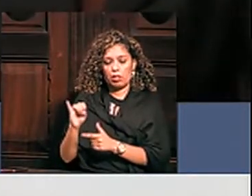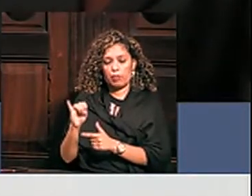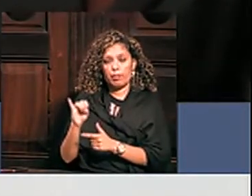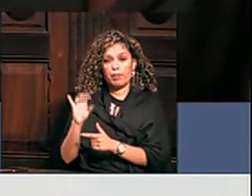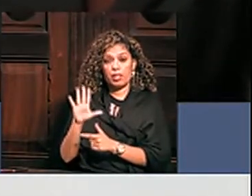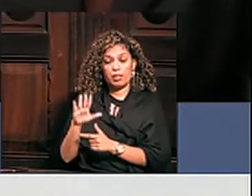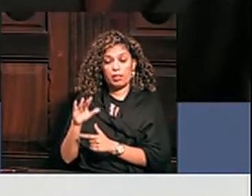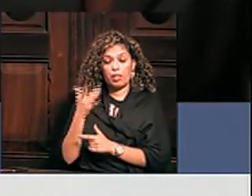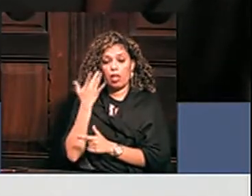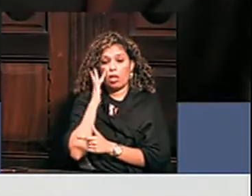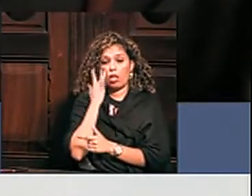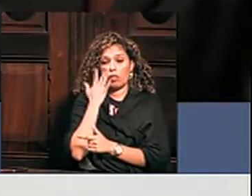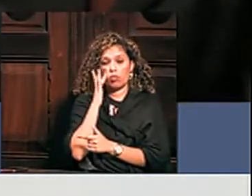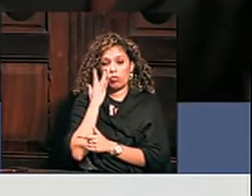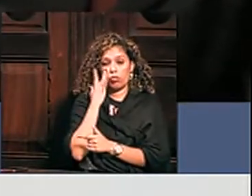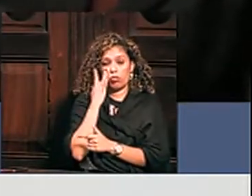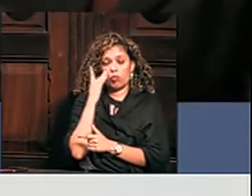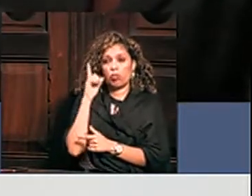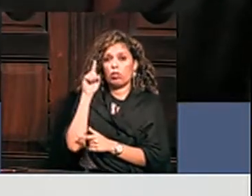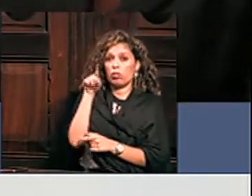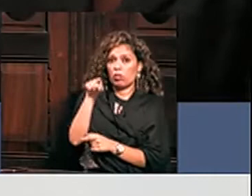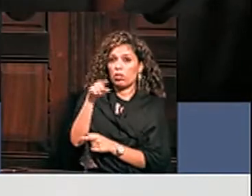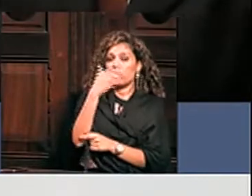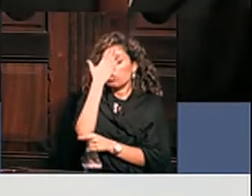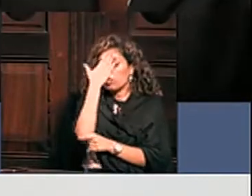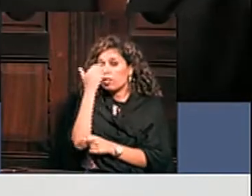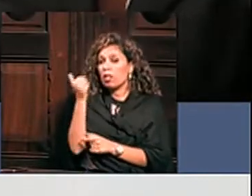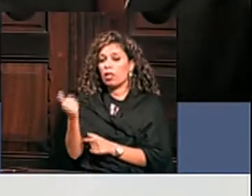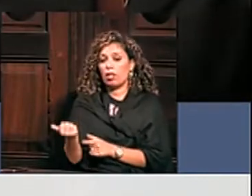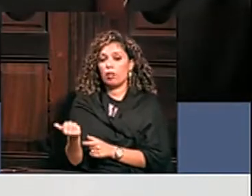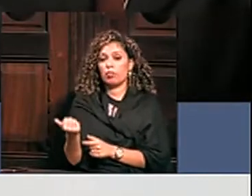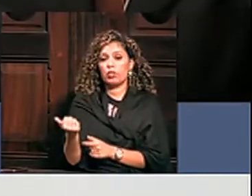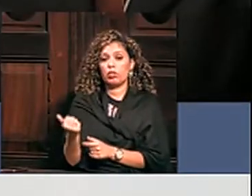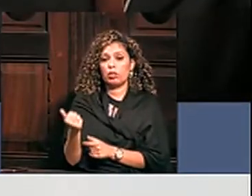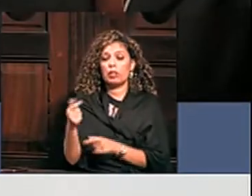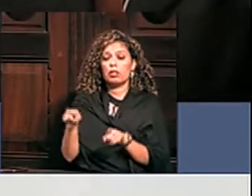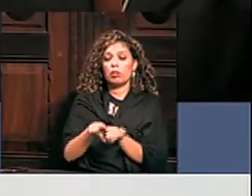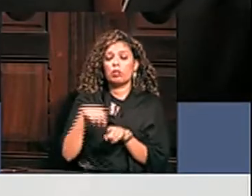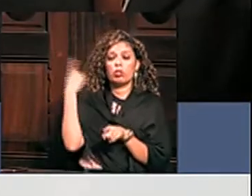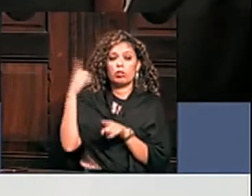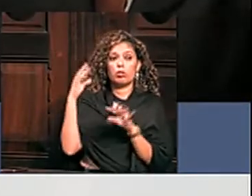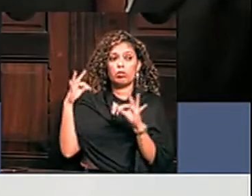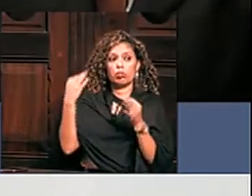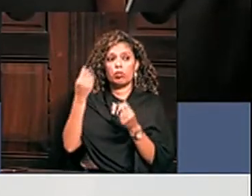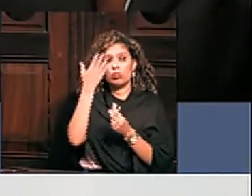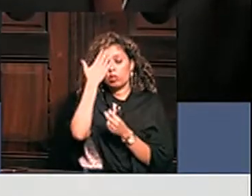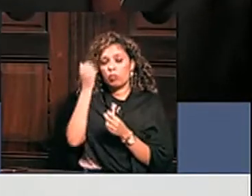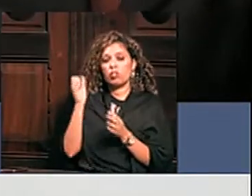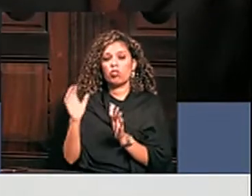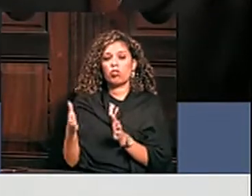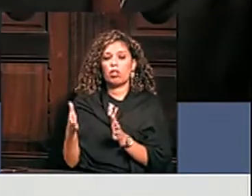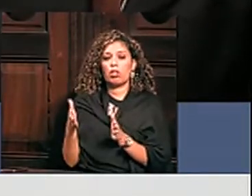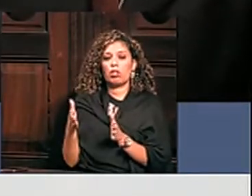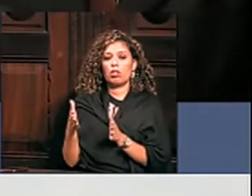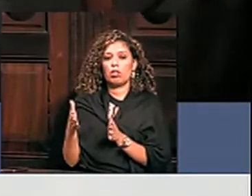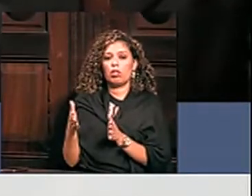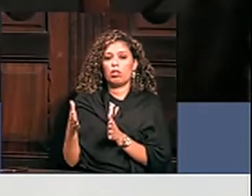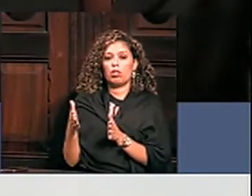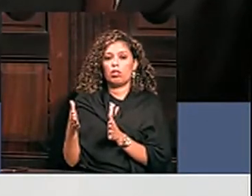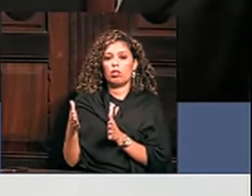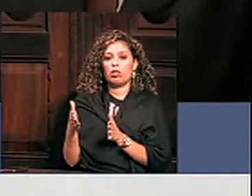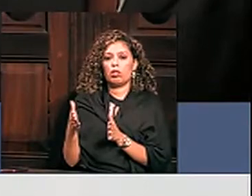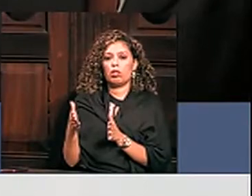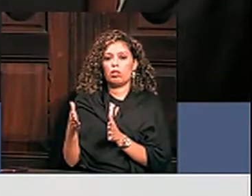Simplesmente, sabe Vossa Excelência, como sabem todos os parlamentares, que este caso não é